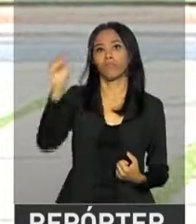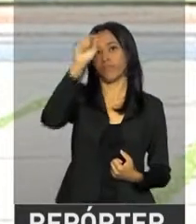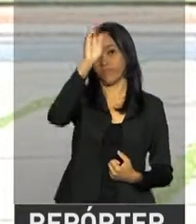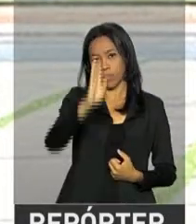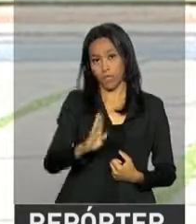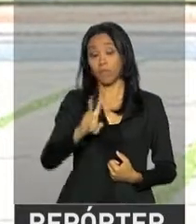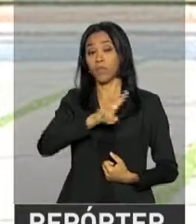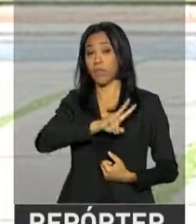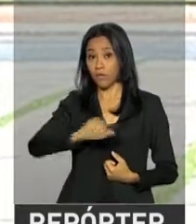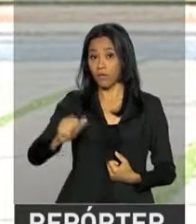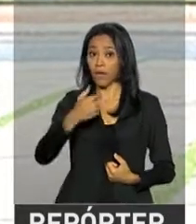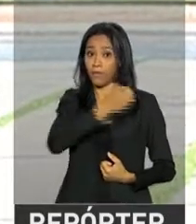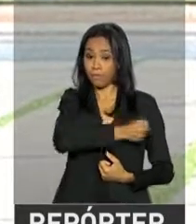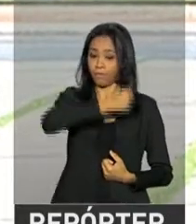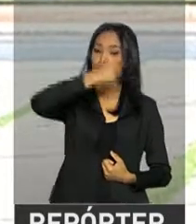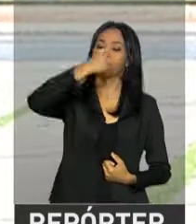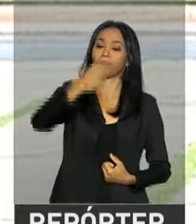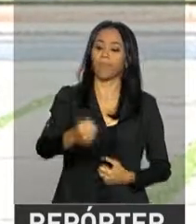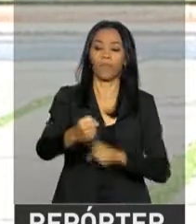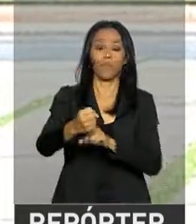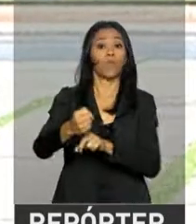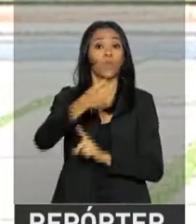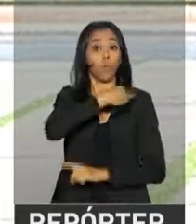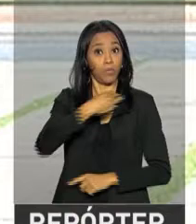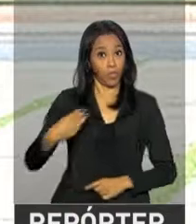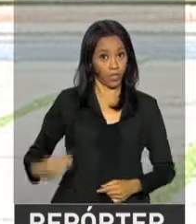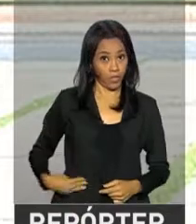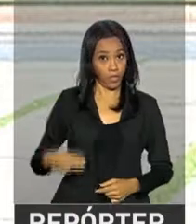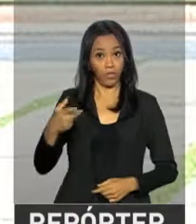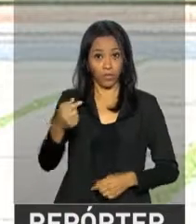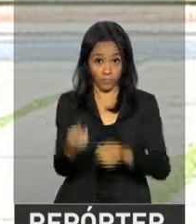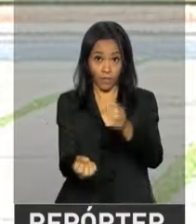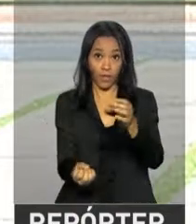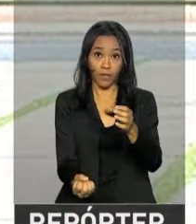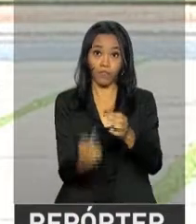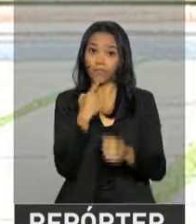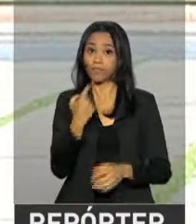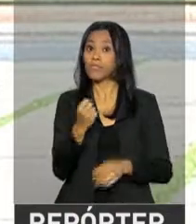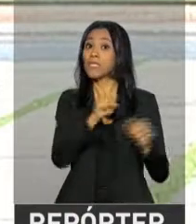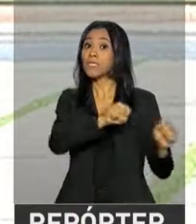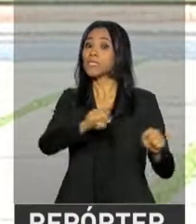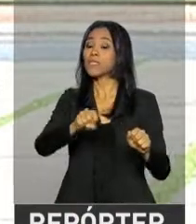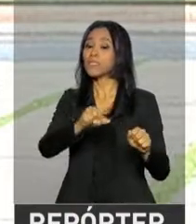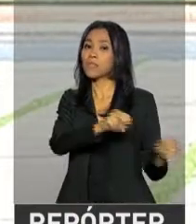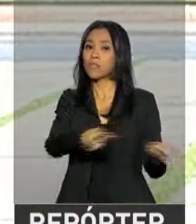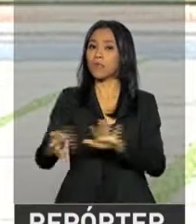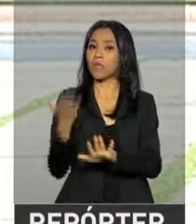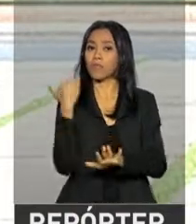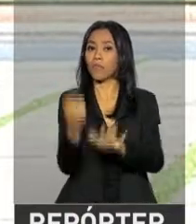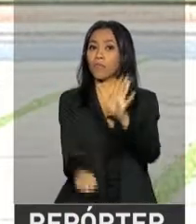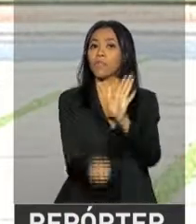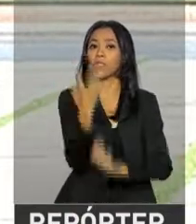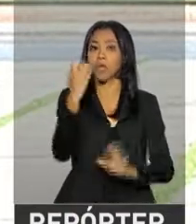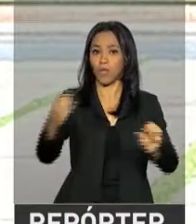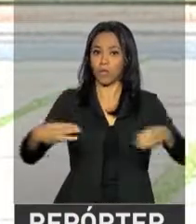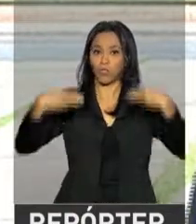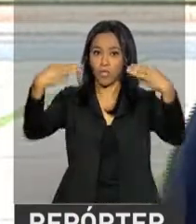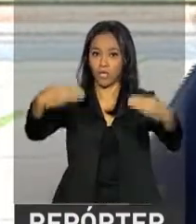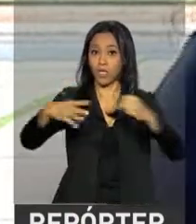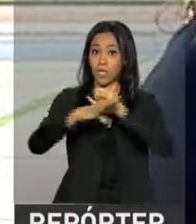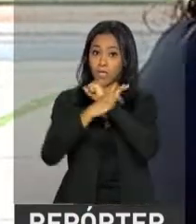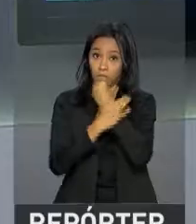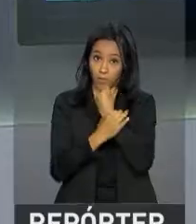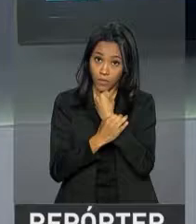o ministro extraordinário da Segurança Pública, ministério esse que foi criado na semana passada para tratar especificamente desse